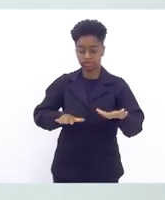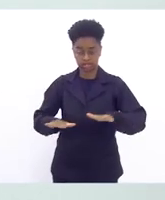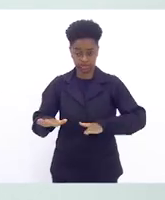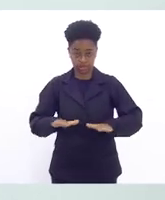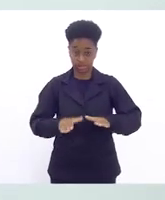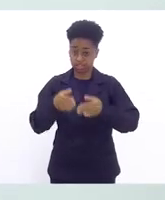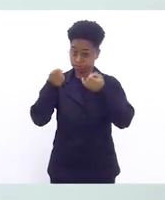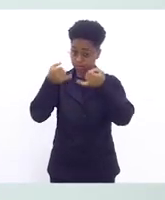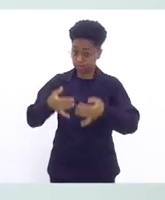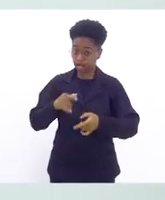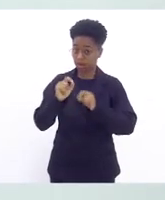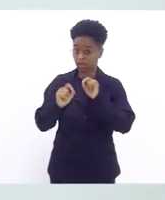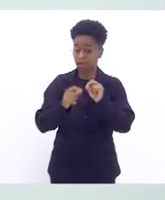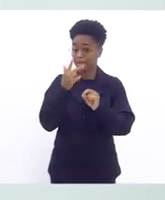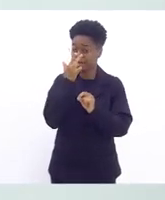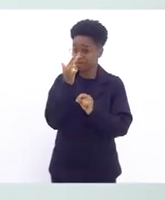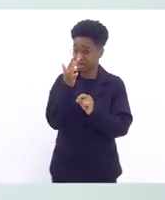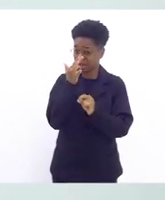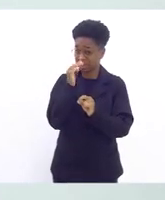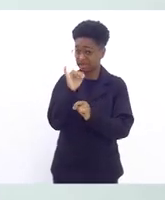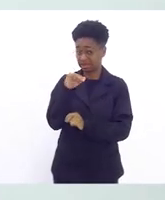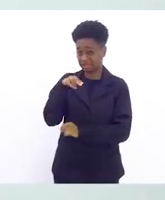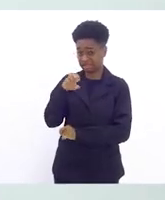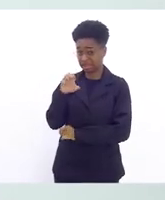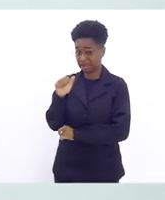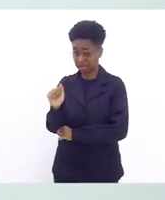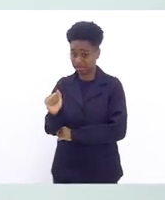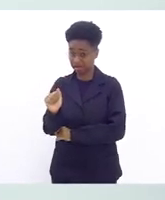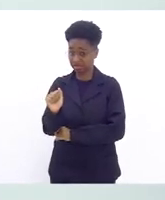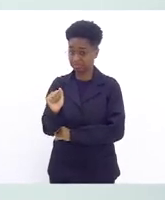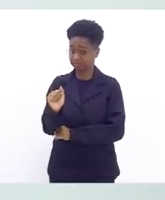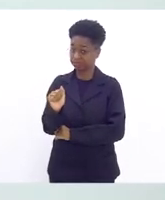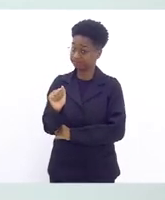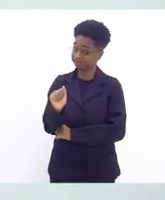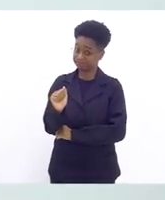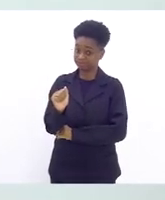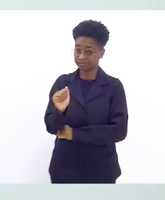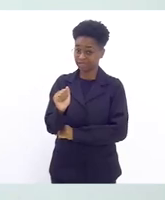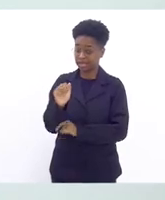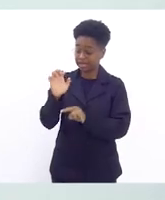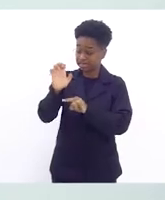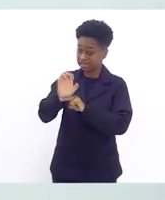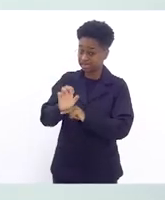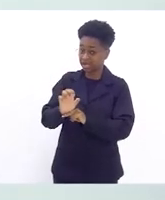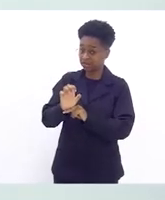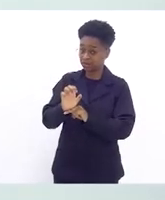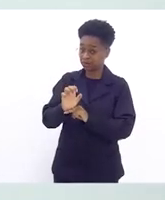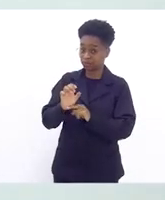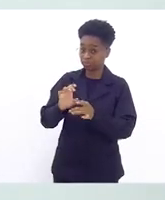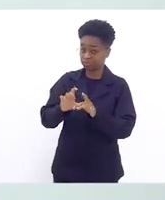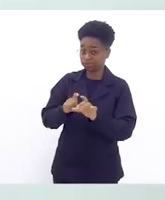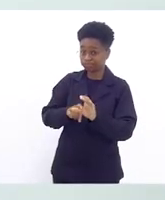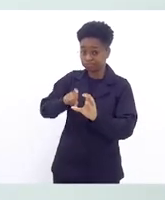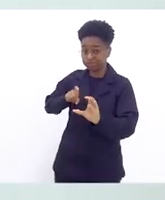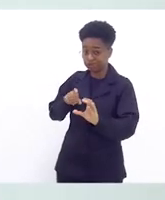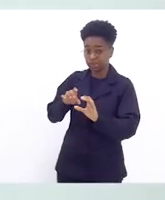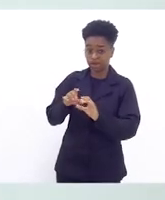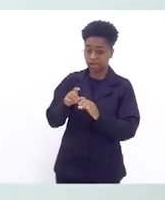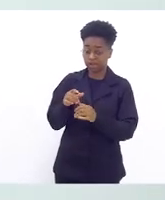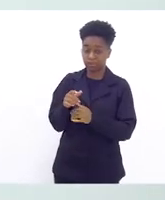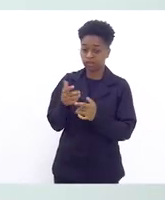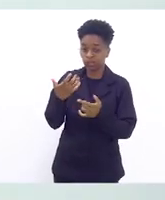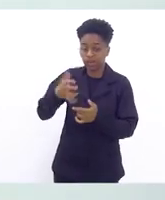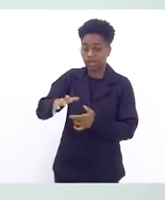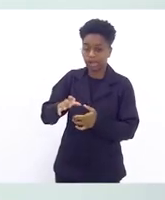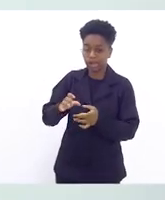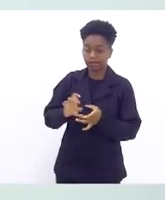esclareceram que parece que o próprio ideia se pelo Estado né se desautorizou Inclusive a fazer licenciamento ambiental